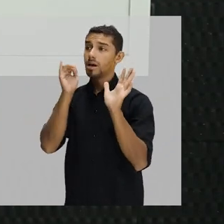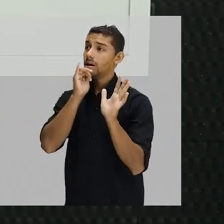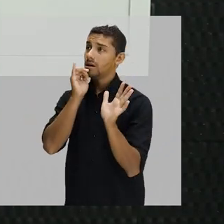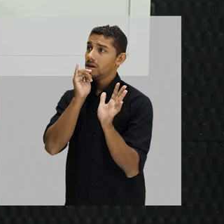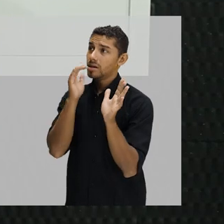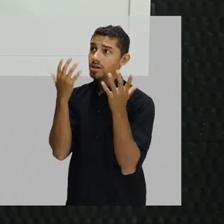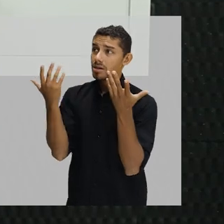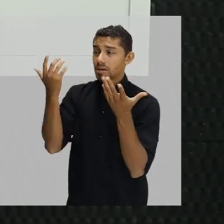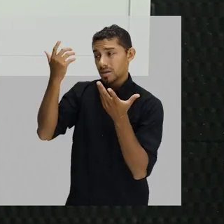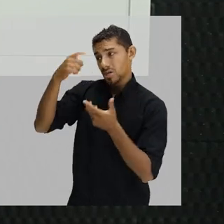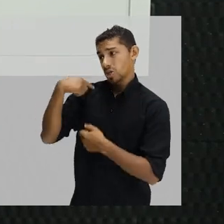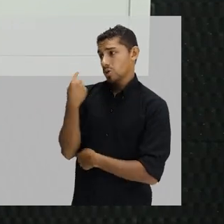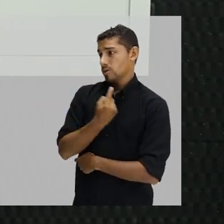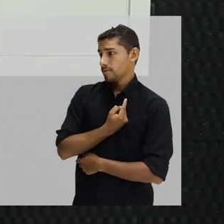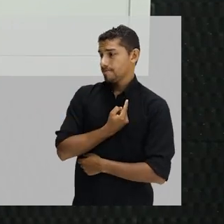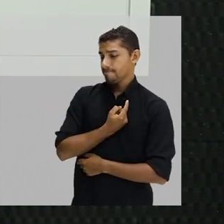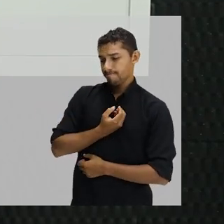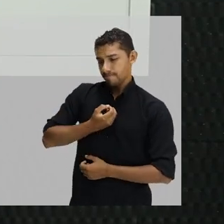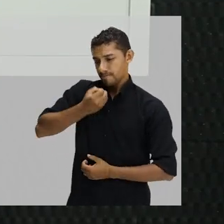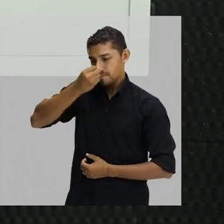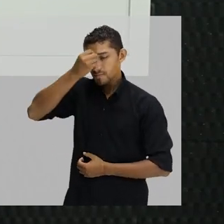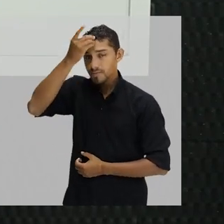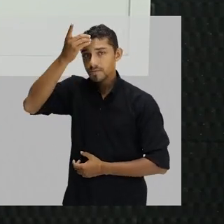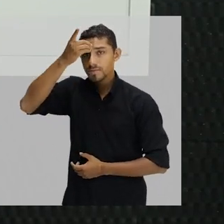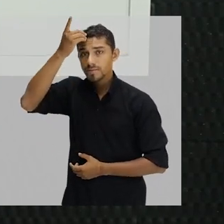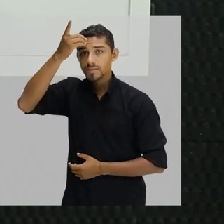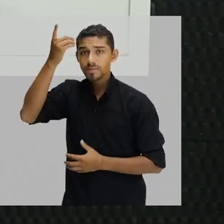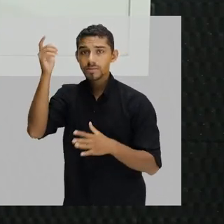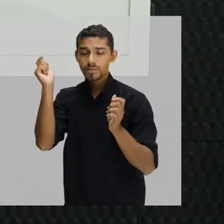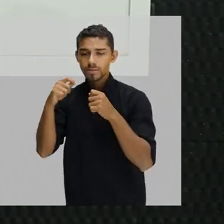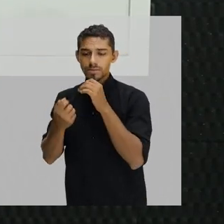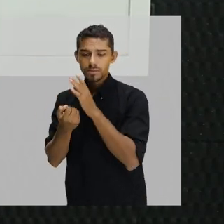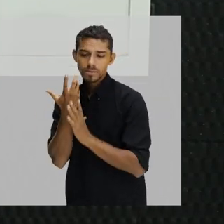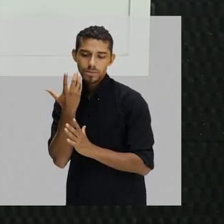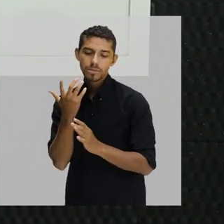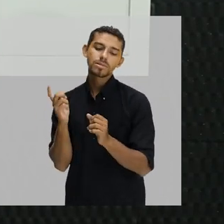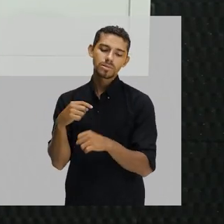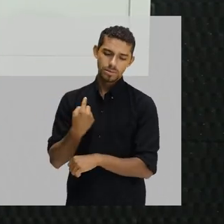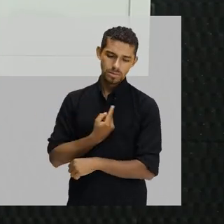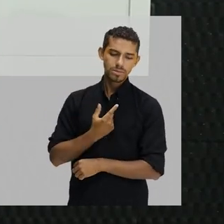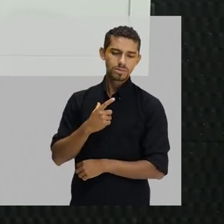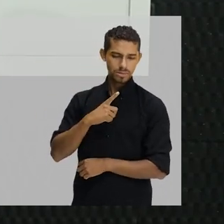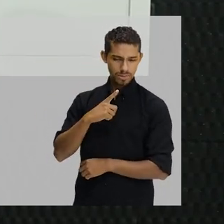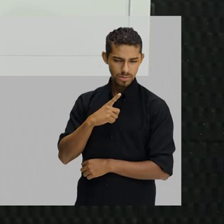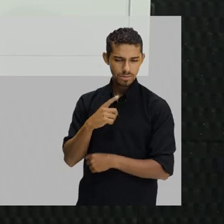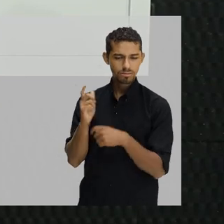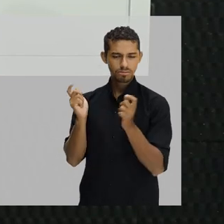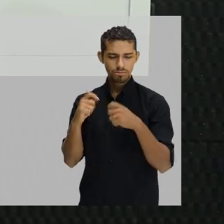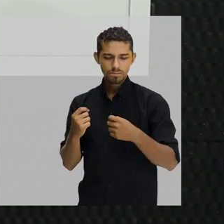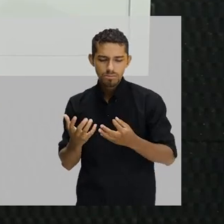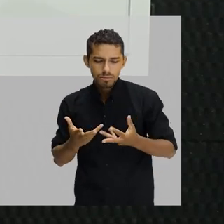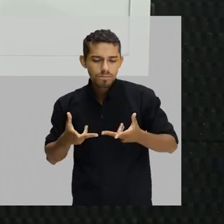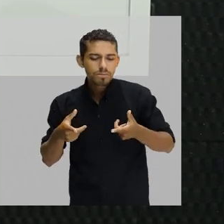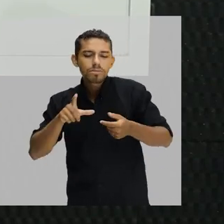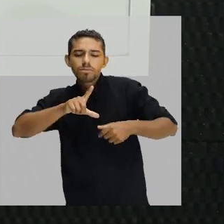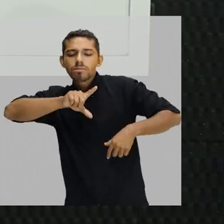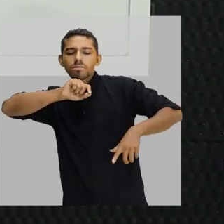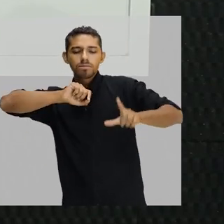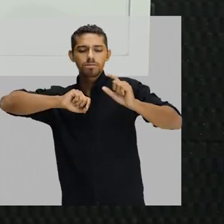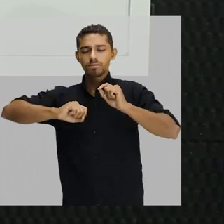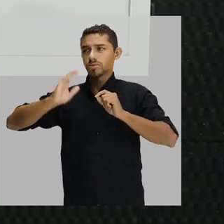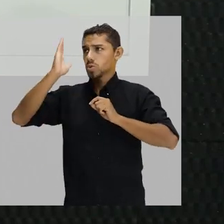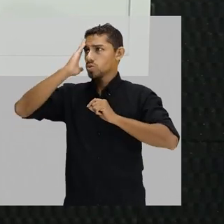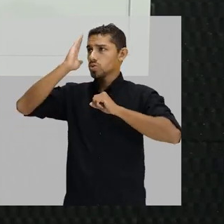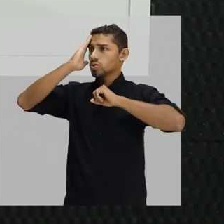fruto da nossa criação. Eu não posso esconder isso. Tá? Mas também nós temos a capacidade de escolha, com o tempo nós vamos compreendendo